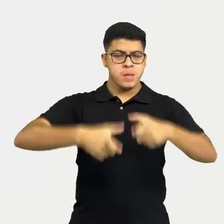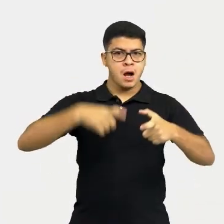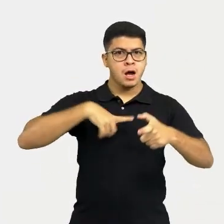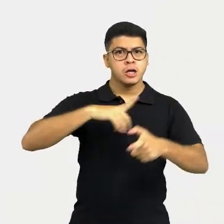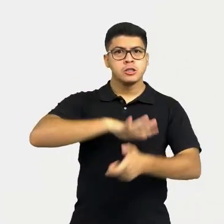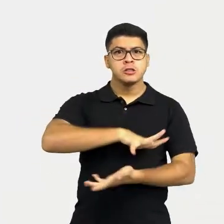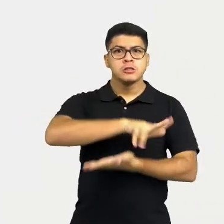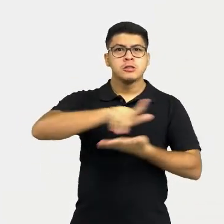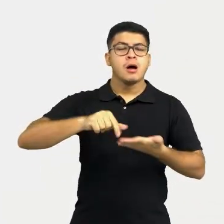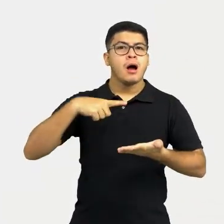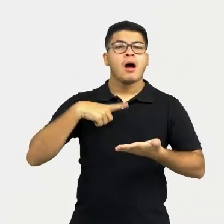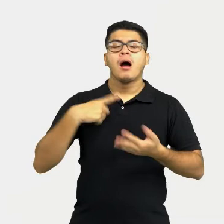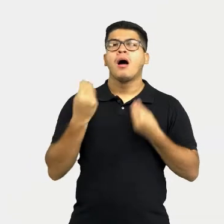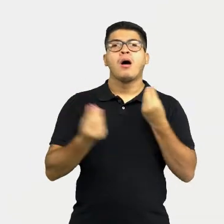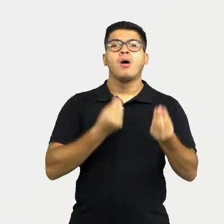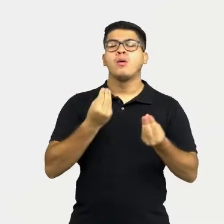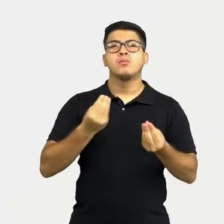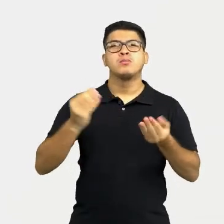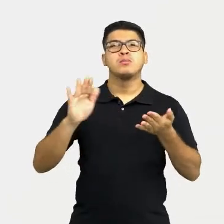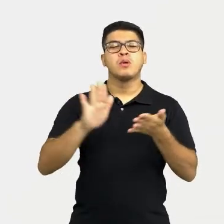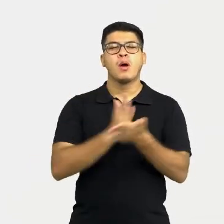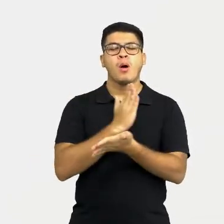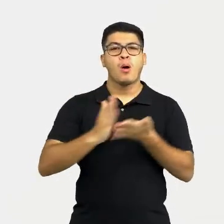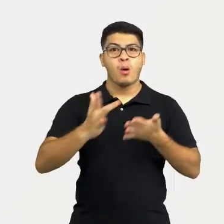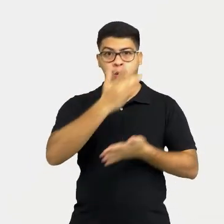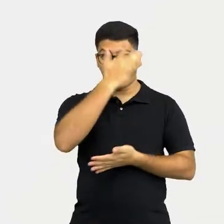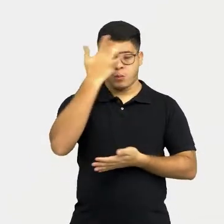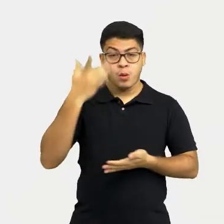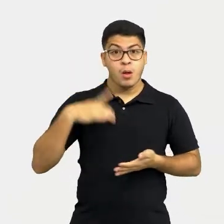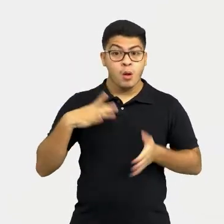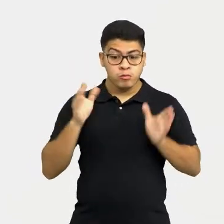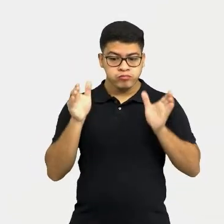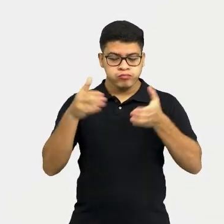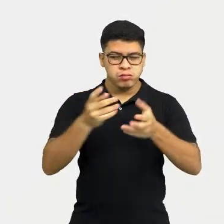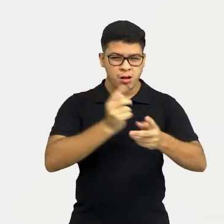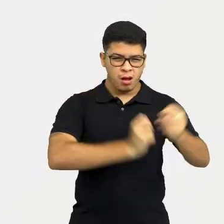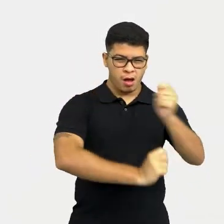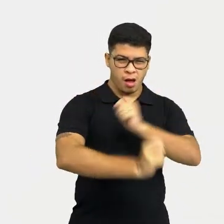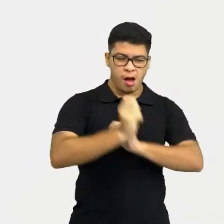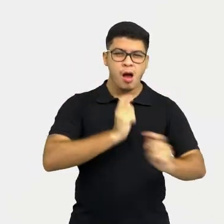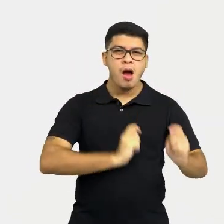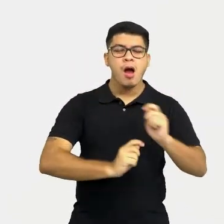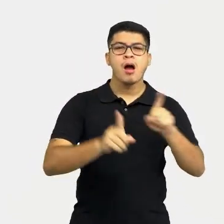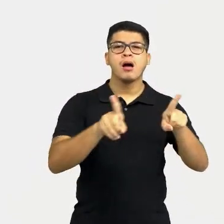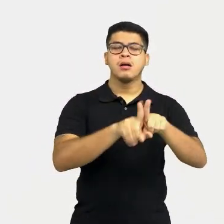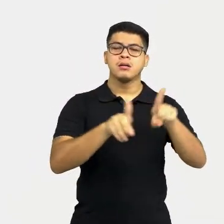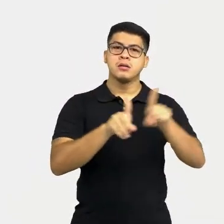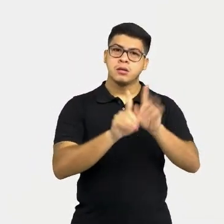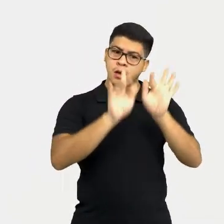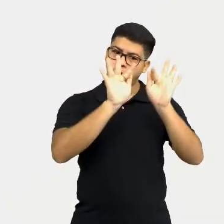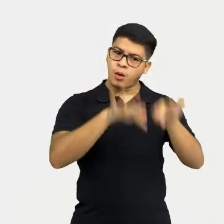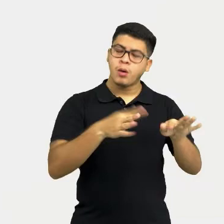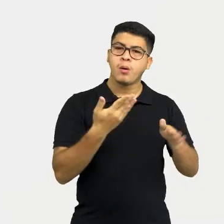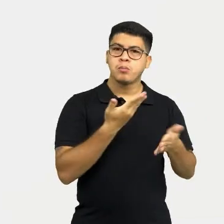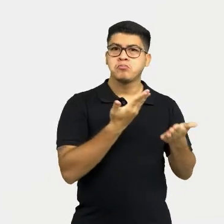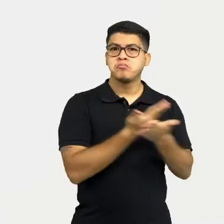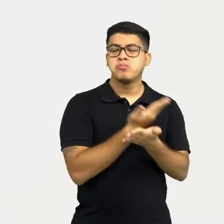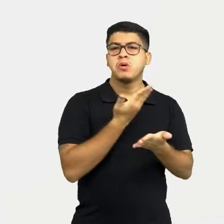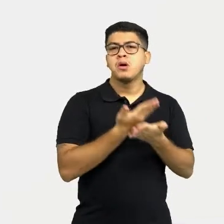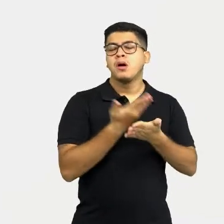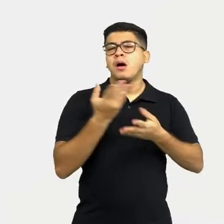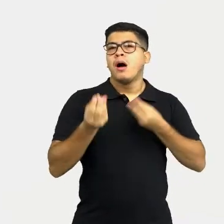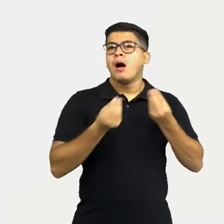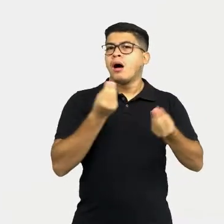globais. Então a sede dessa empresa, o controle administrativo, financeiro dessa empresa, geralmente fica numa